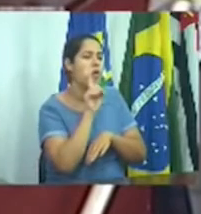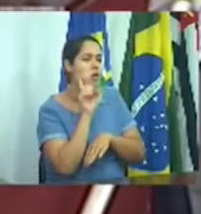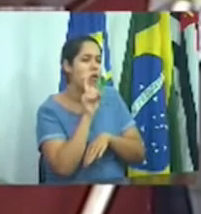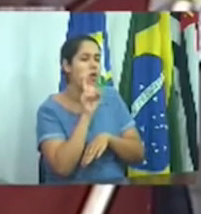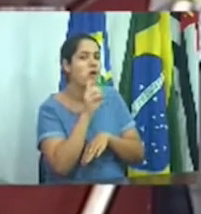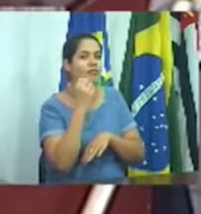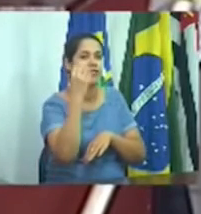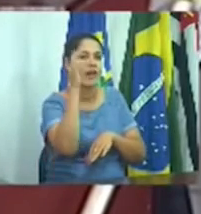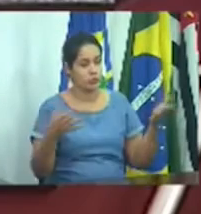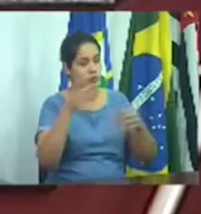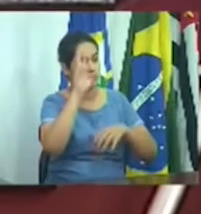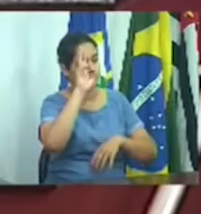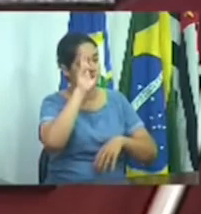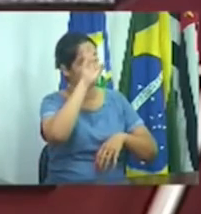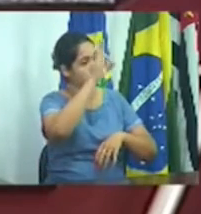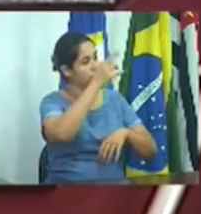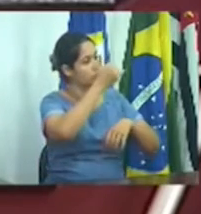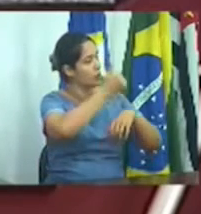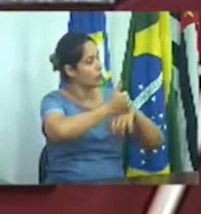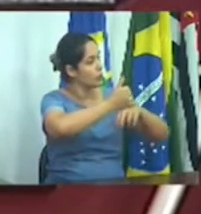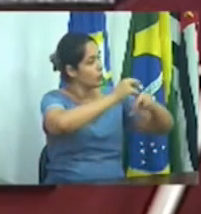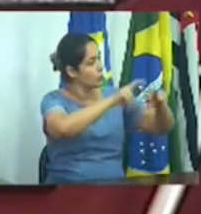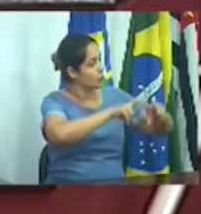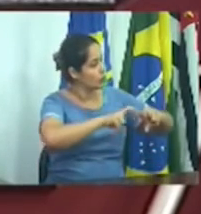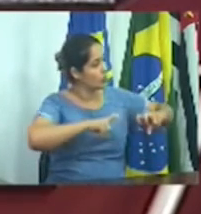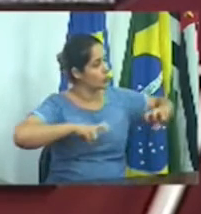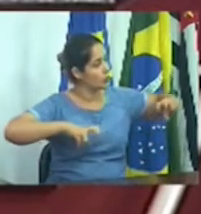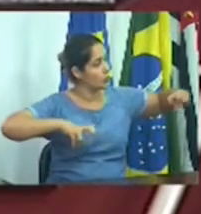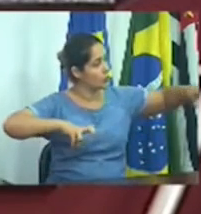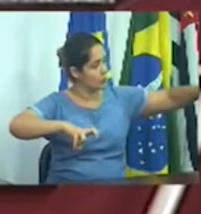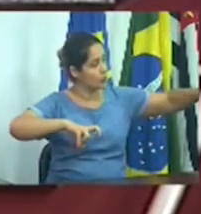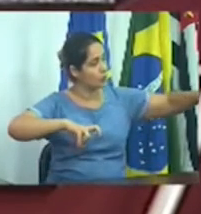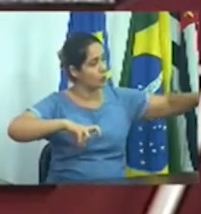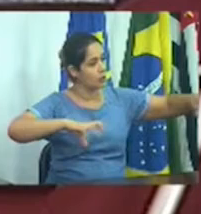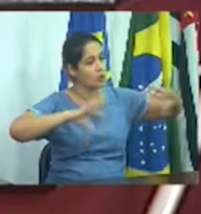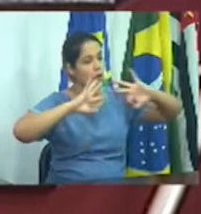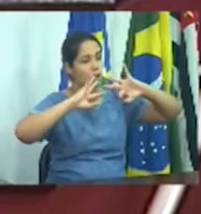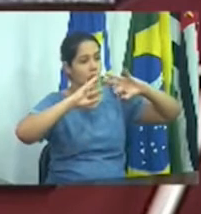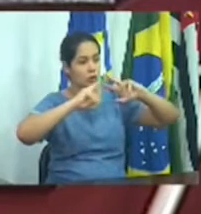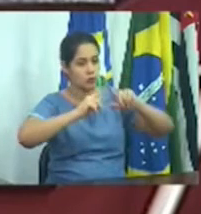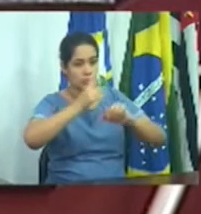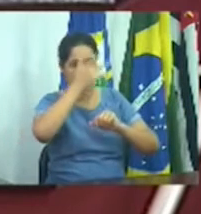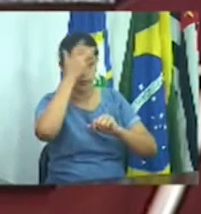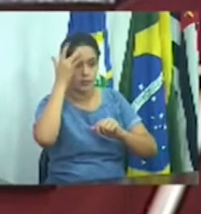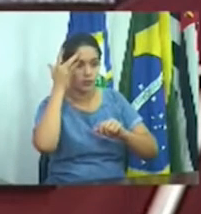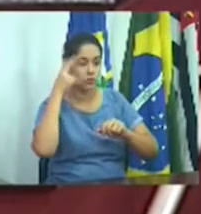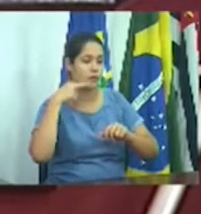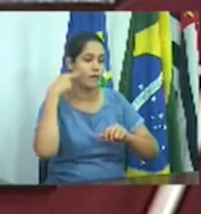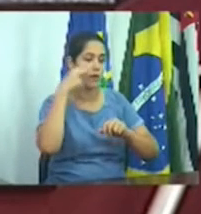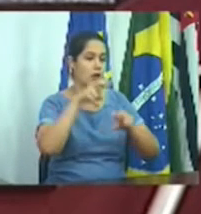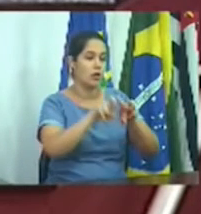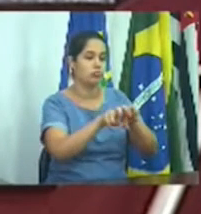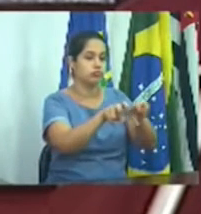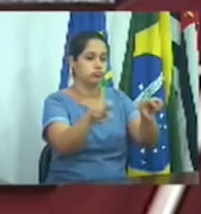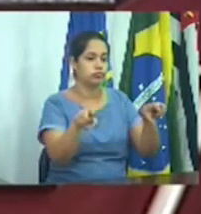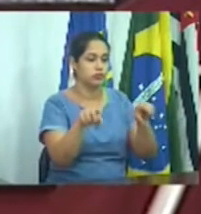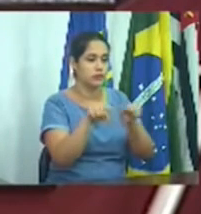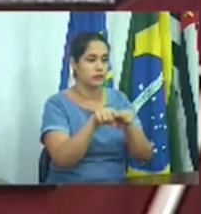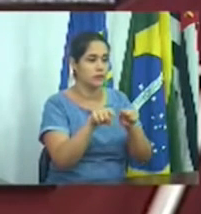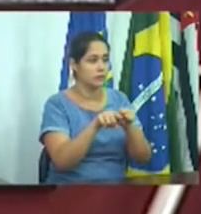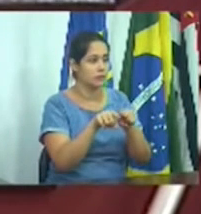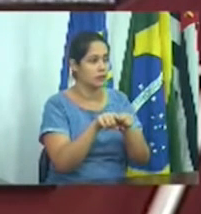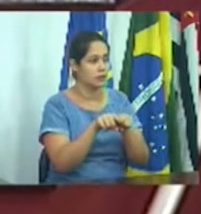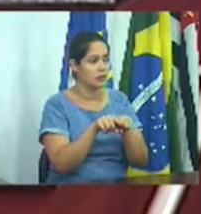Foi maravilhoso. Sete parlamentares utilizaram a tribuna, entre eles Marcelo Coenca, que pediu melhorias no cemitério